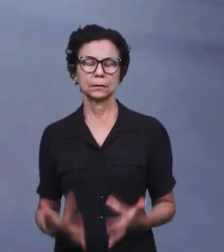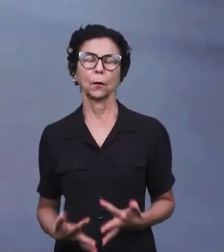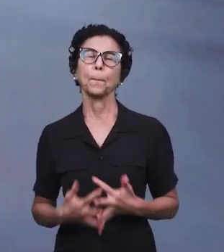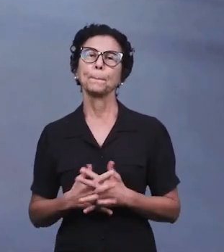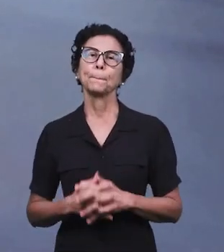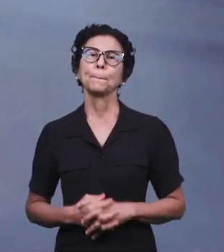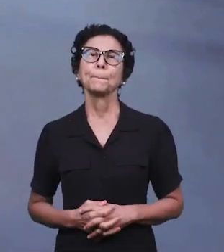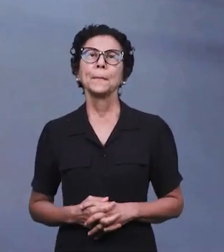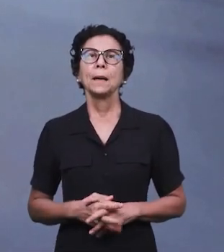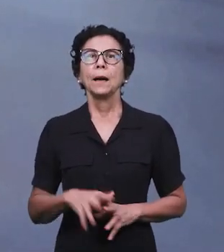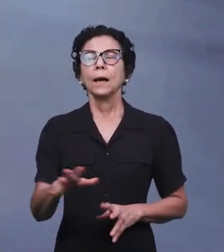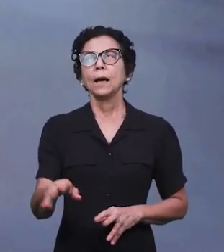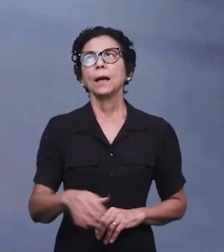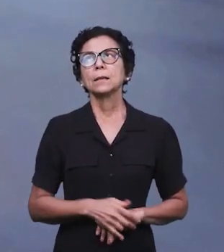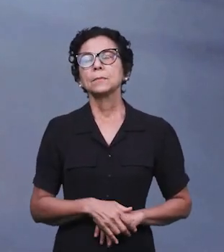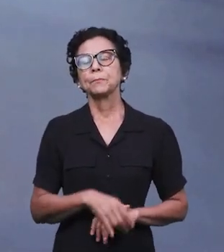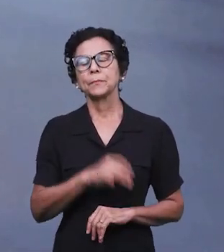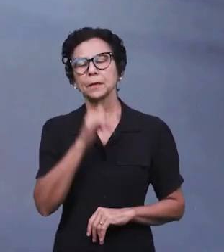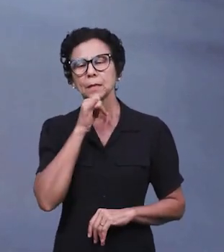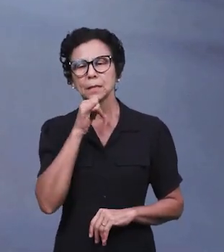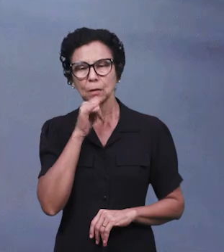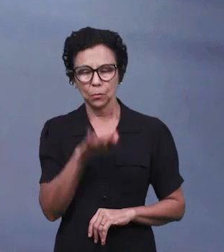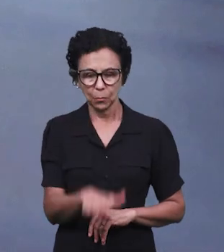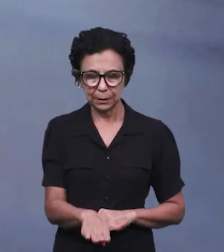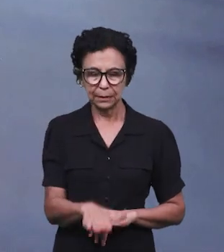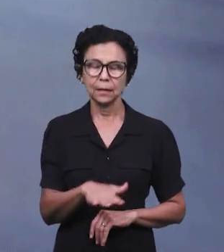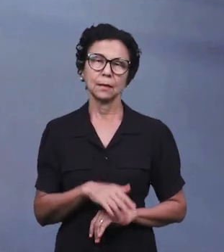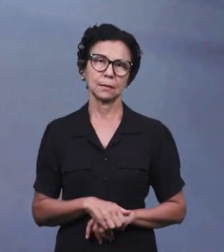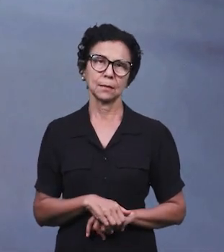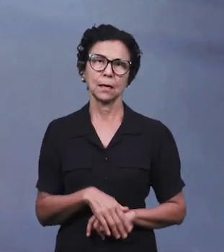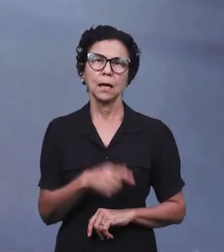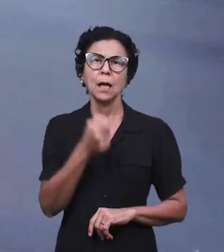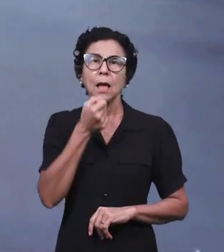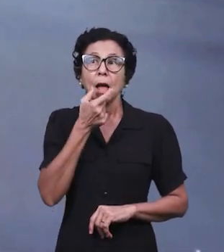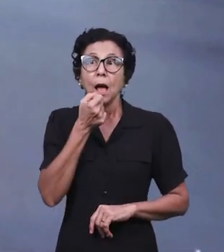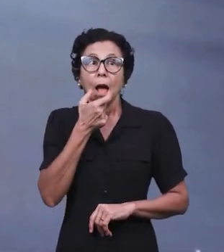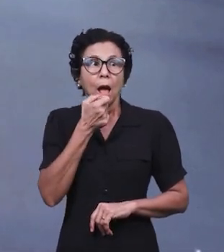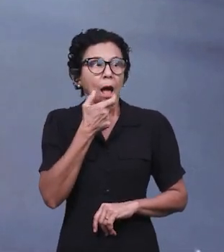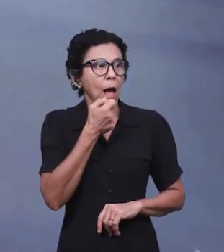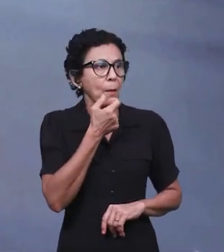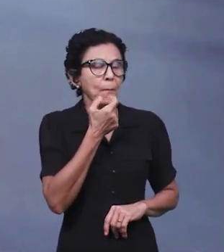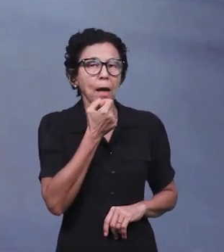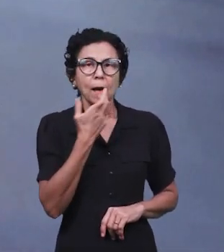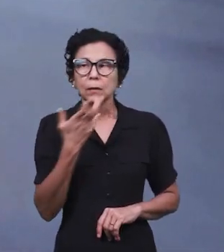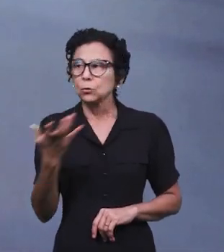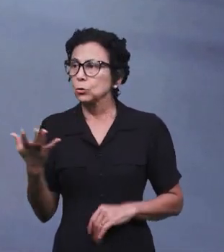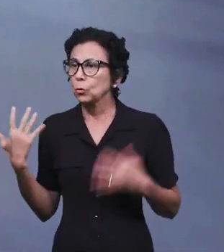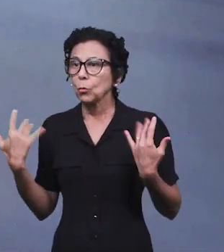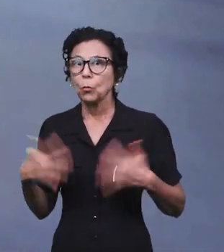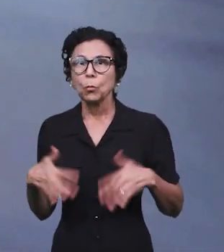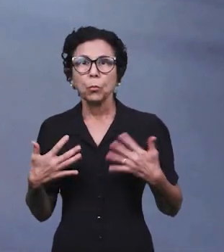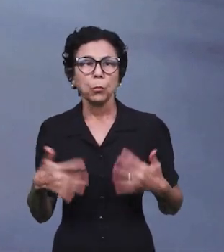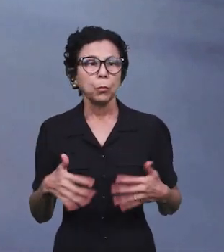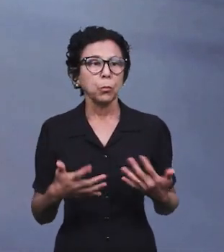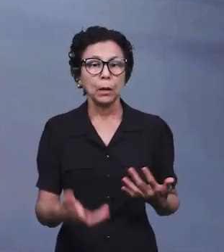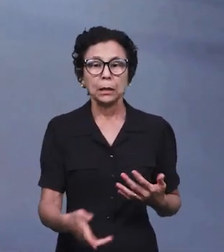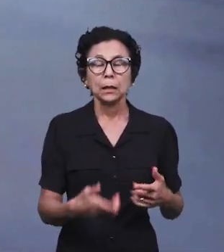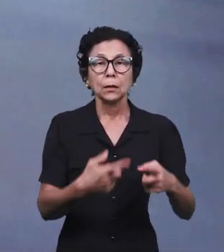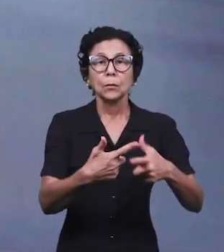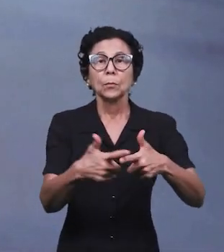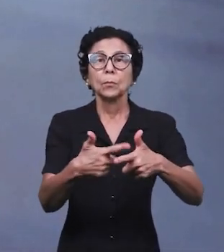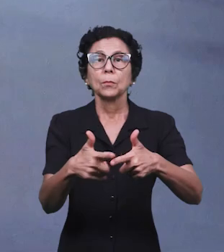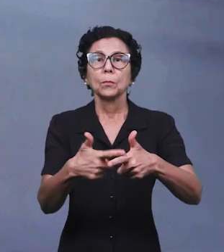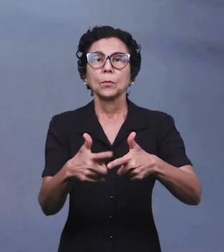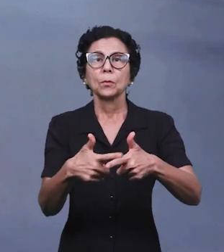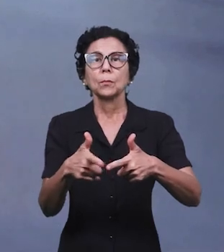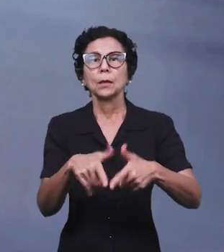estou com uma criança que tomou uma medicação, que está com um problema em casa. Então, você vai ligar para o quê? O